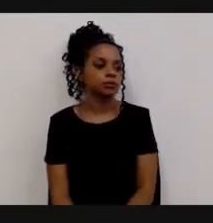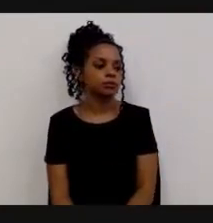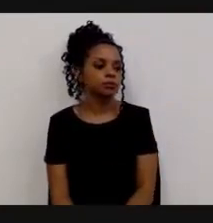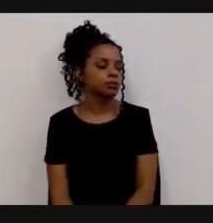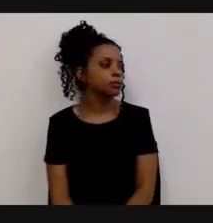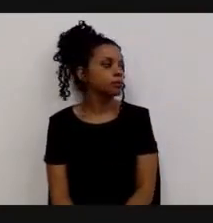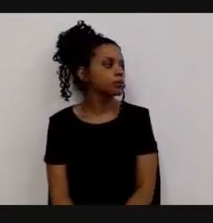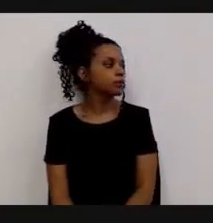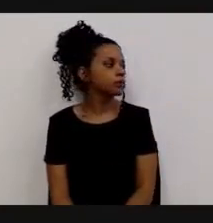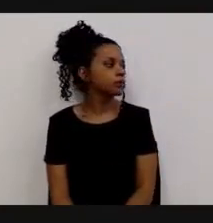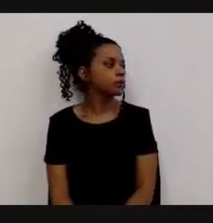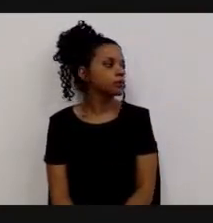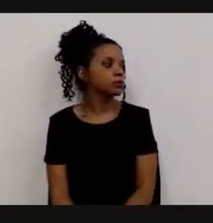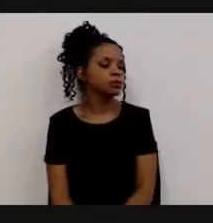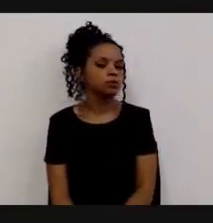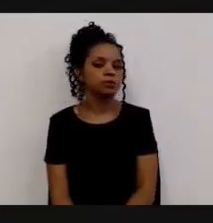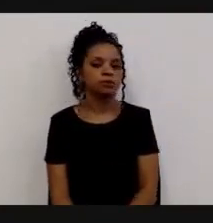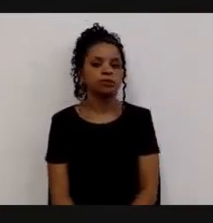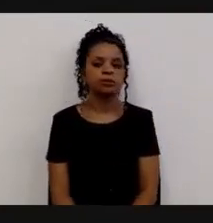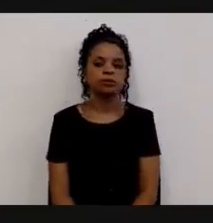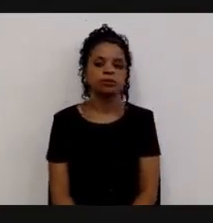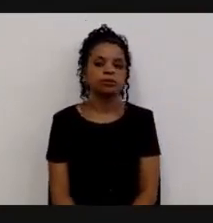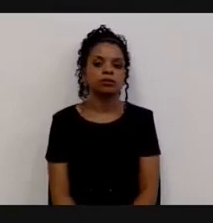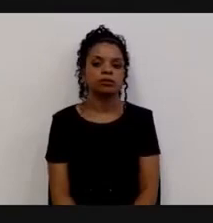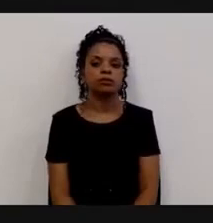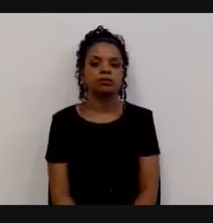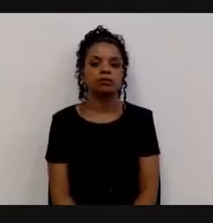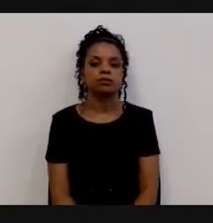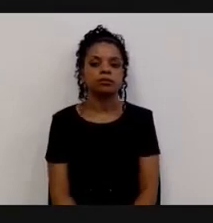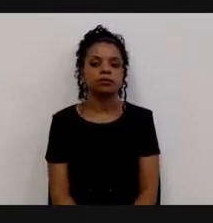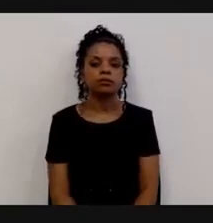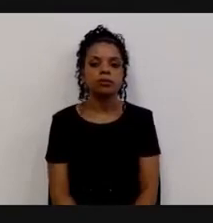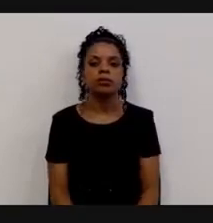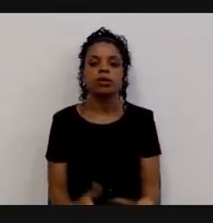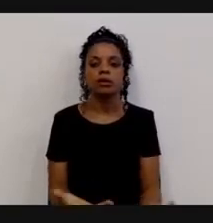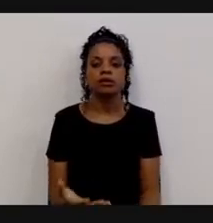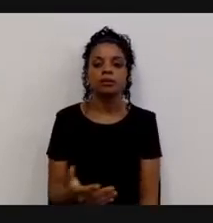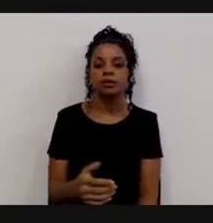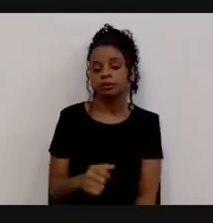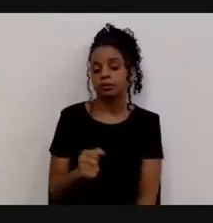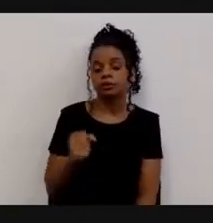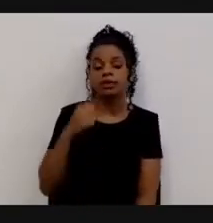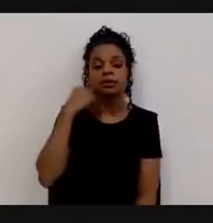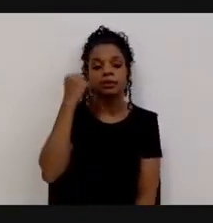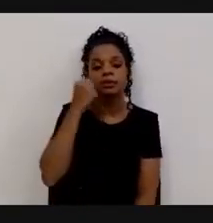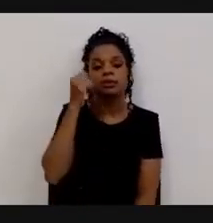Um ponto. Então, emendas impositivas também. E para o Senado Federal, 69 milhões.